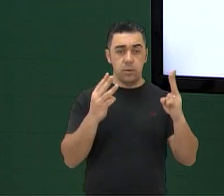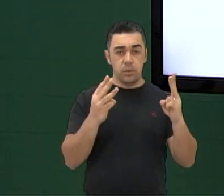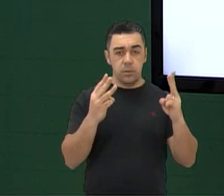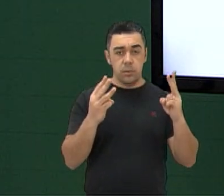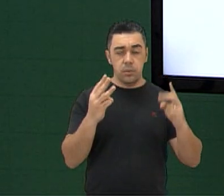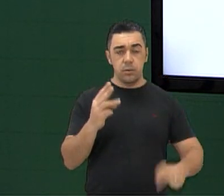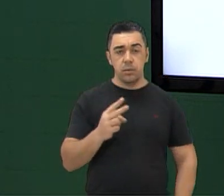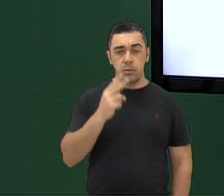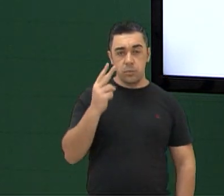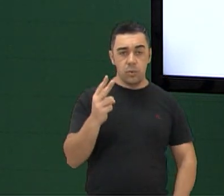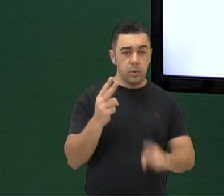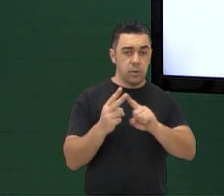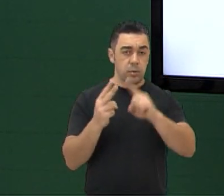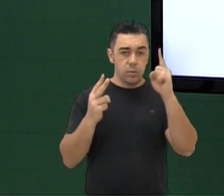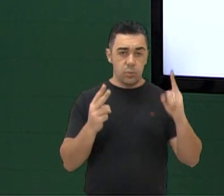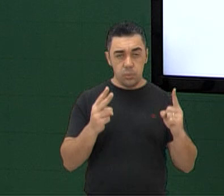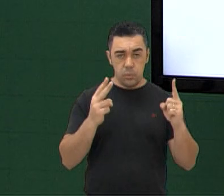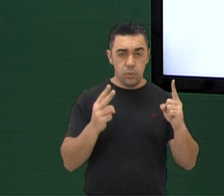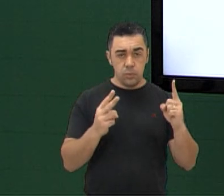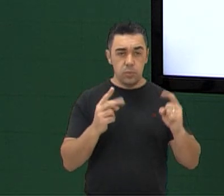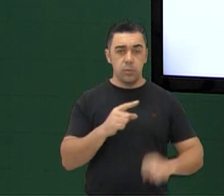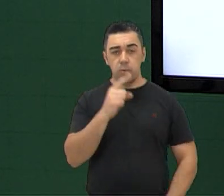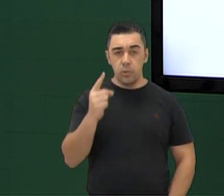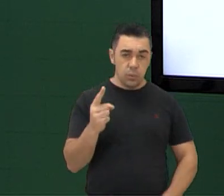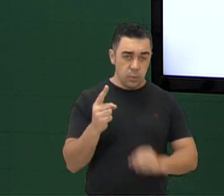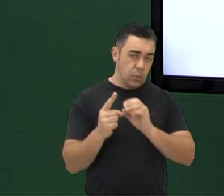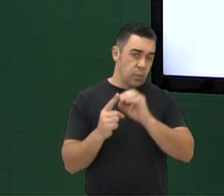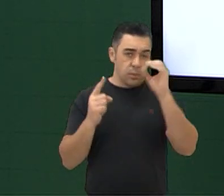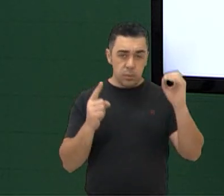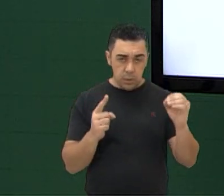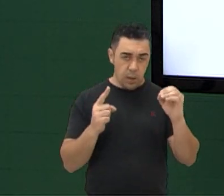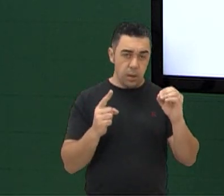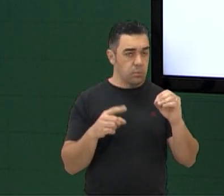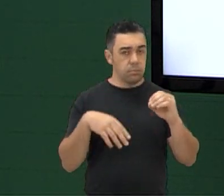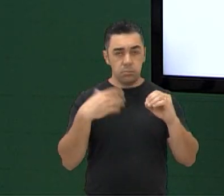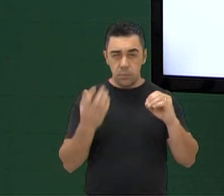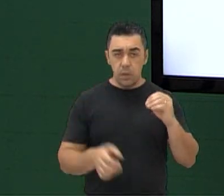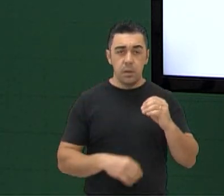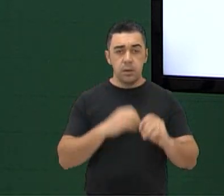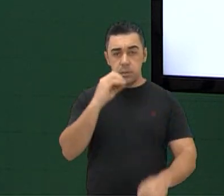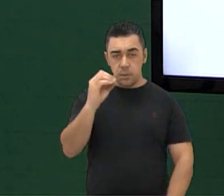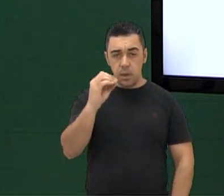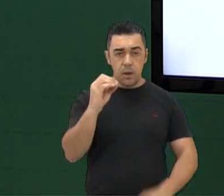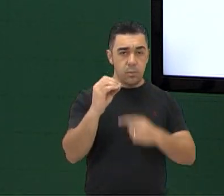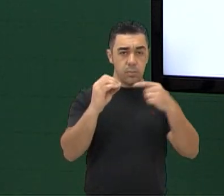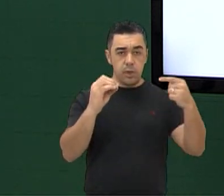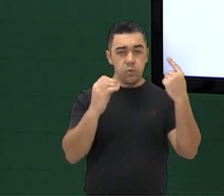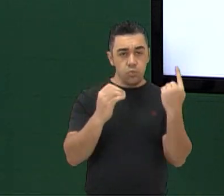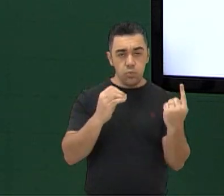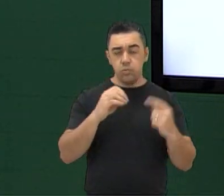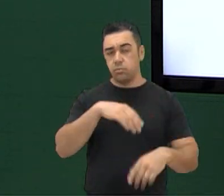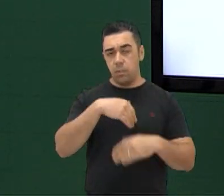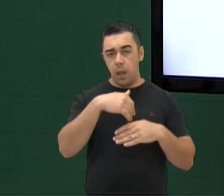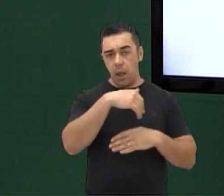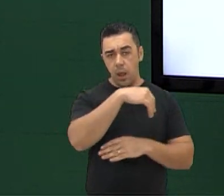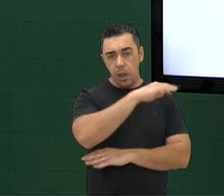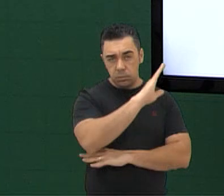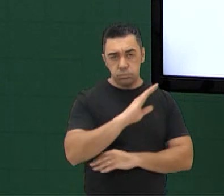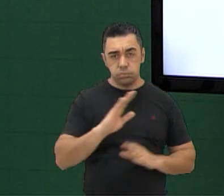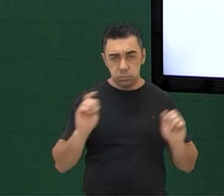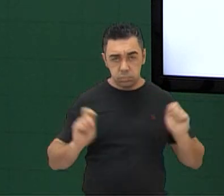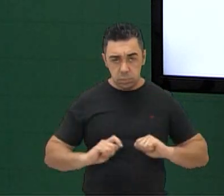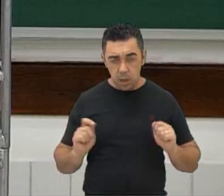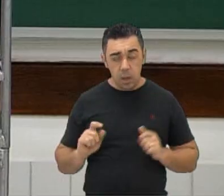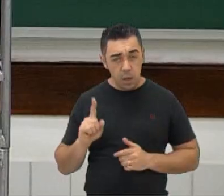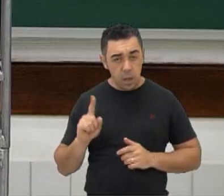até, se tiver os números negativos, ele pode ir infinitamente também. Então,